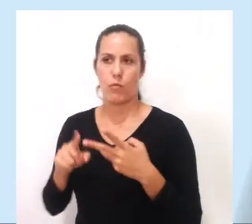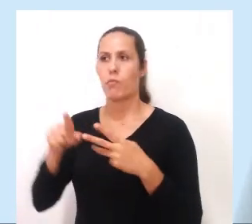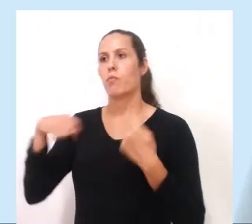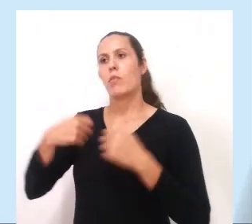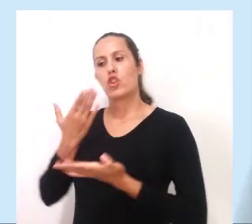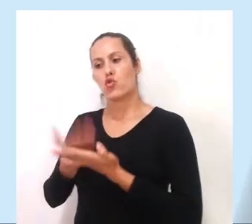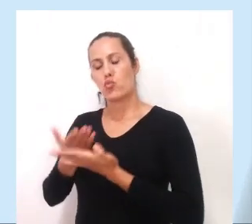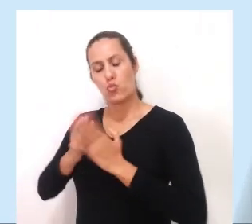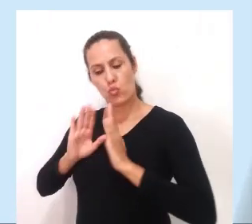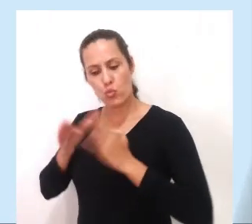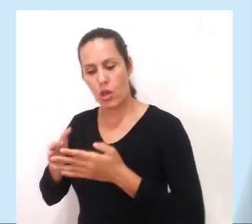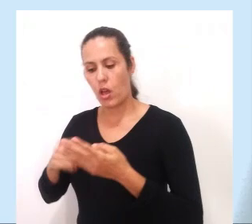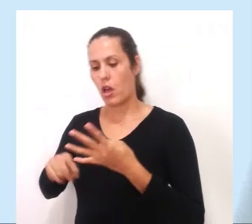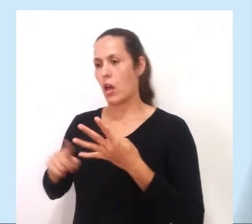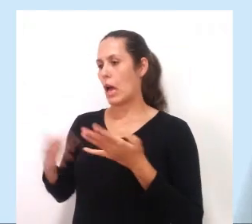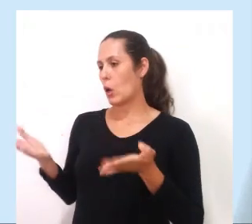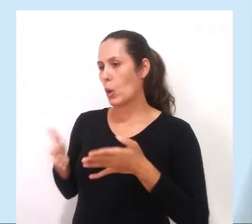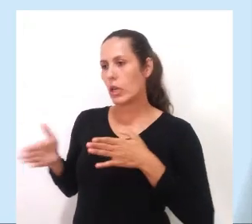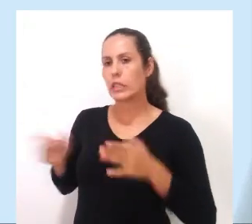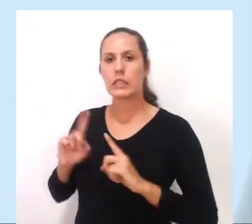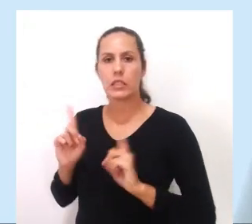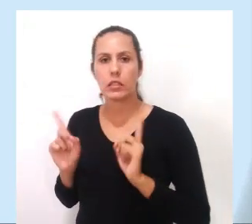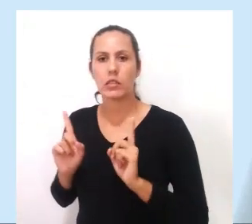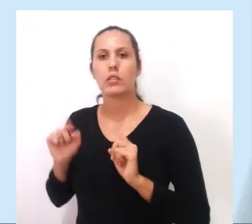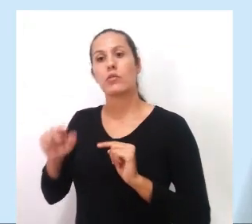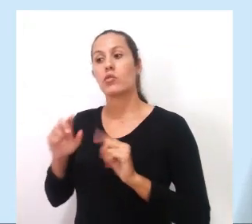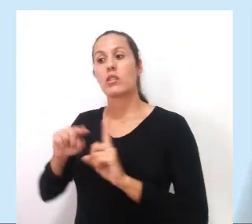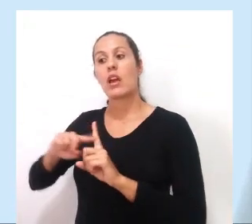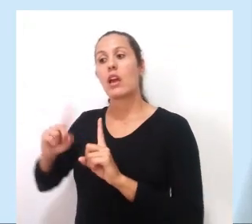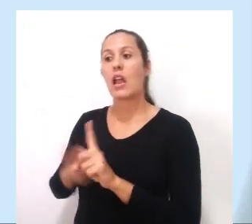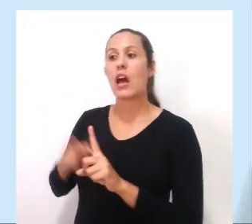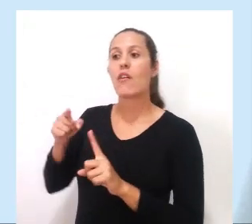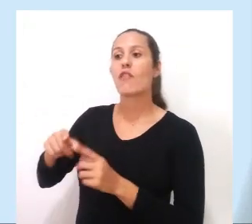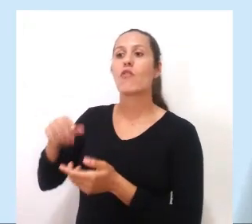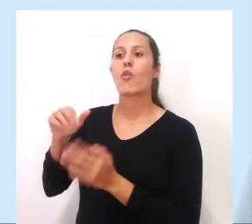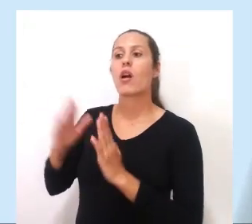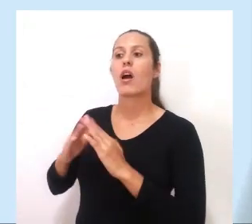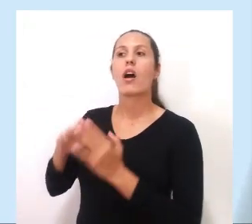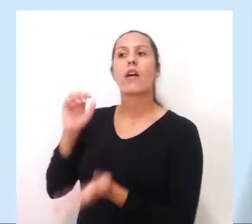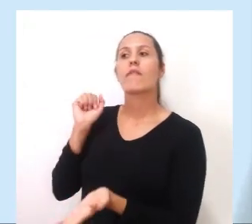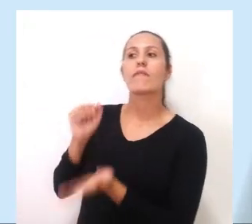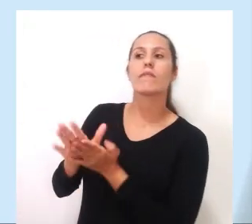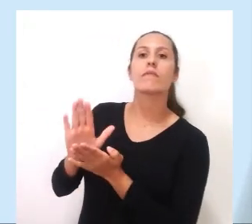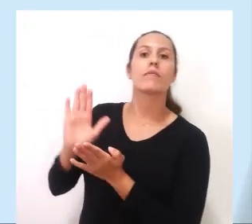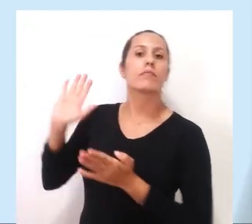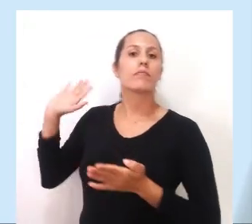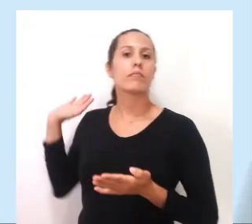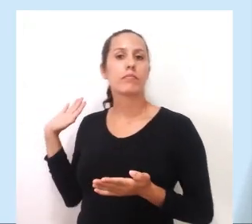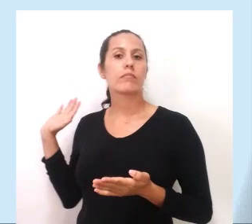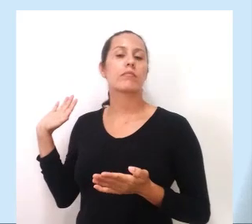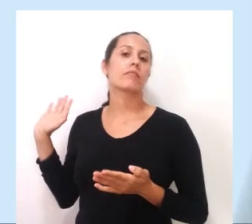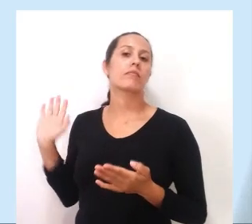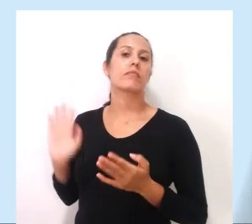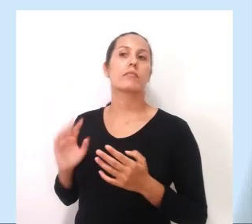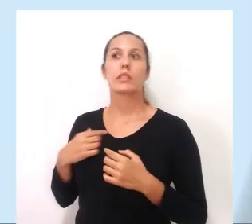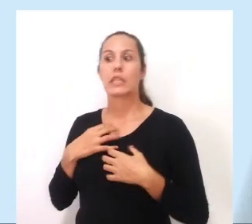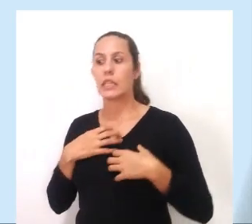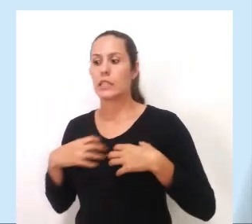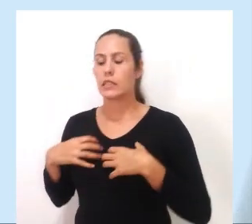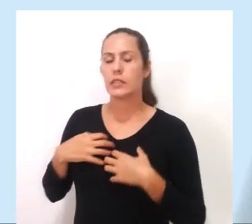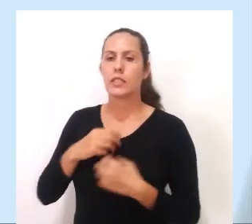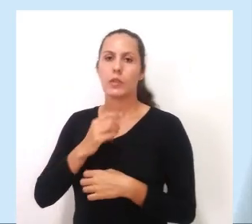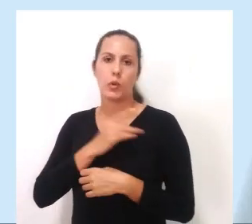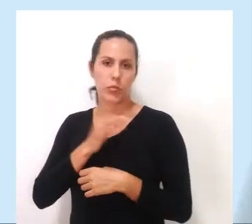namorar, agora você tem que estudar, não é o momento, se você engravidar, eu vou colocar você de fora para casa,